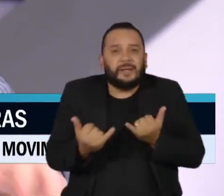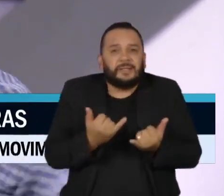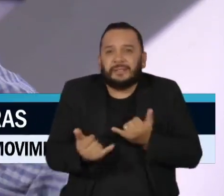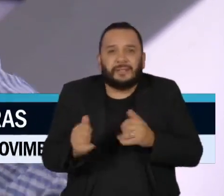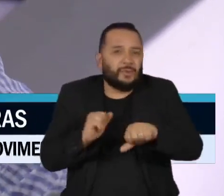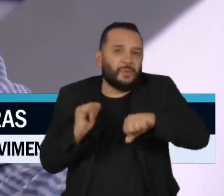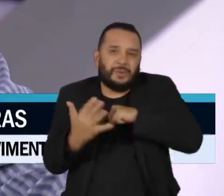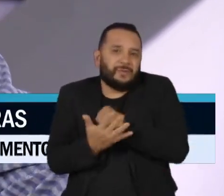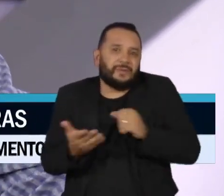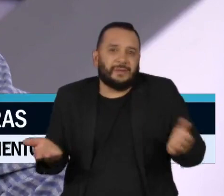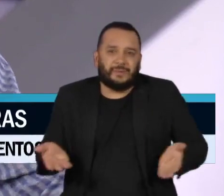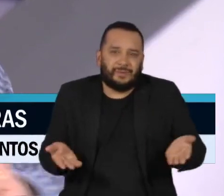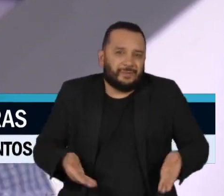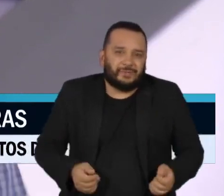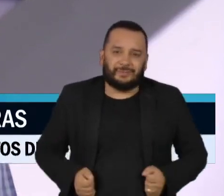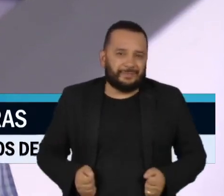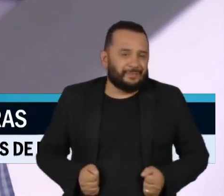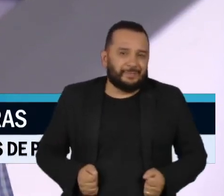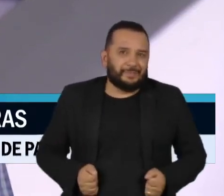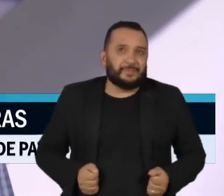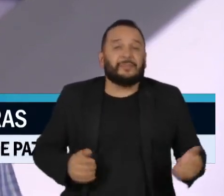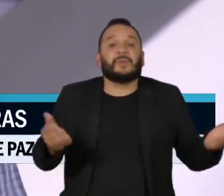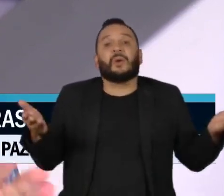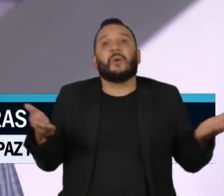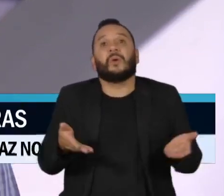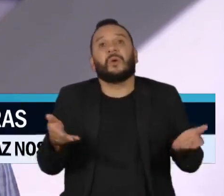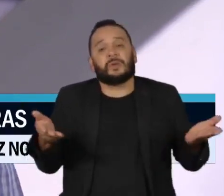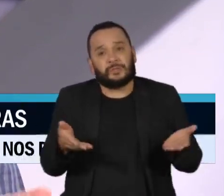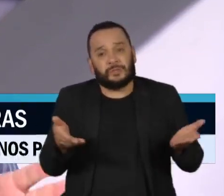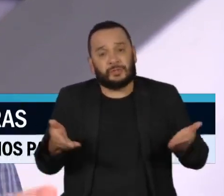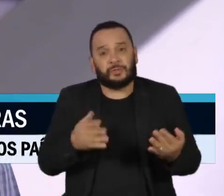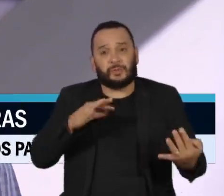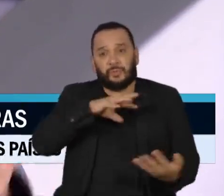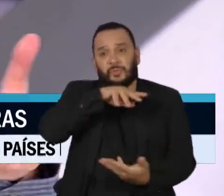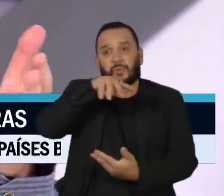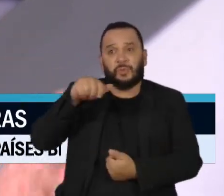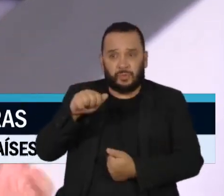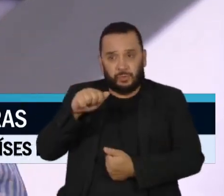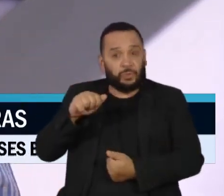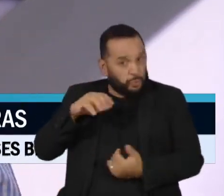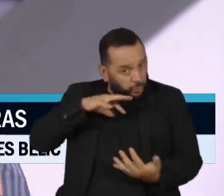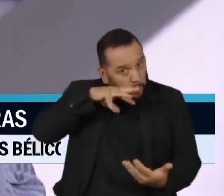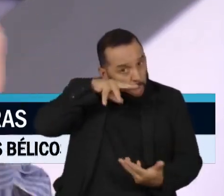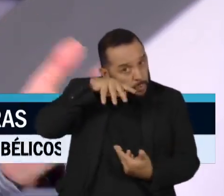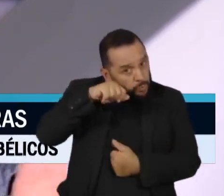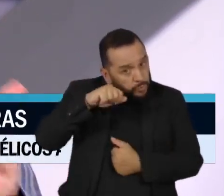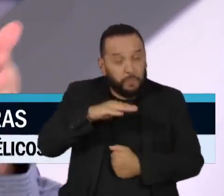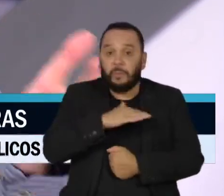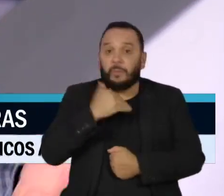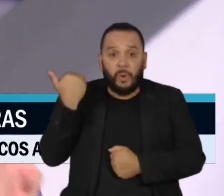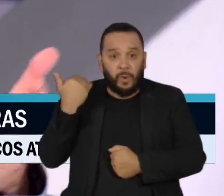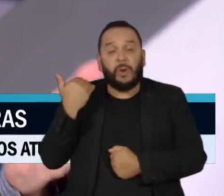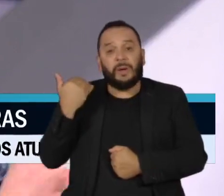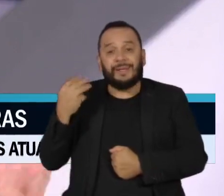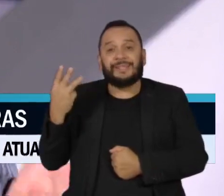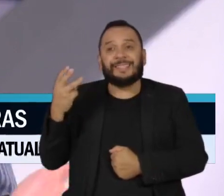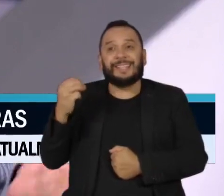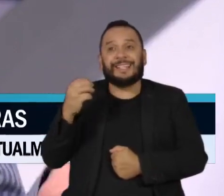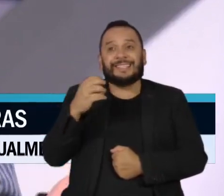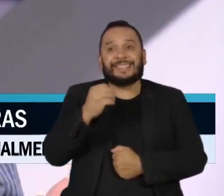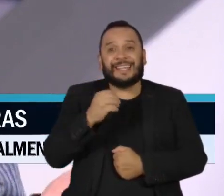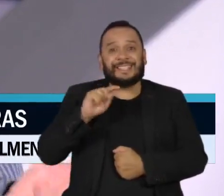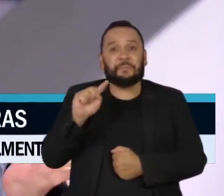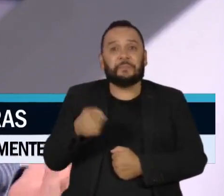temos, hoje em dia, no mundo se morre 300 mil pessoas